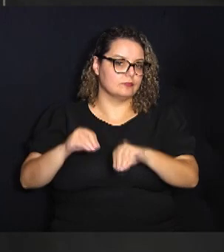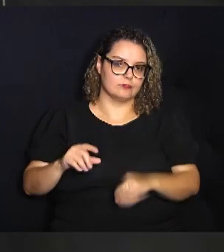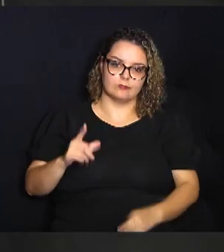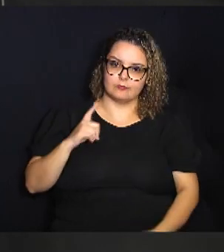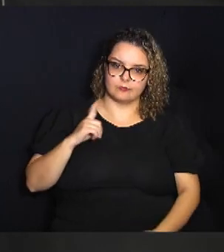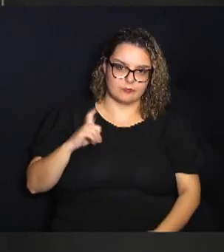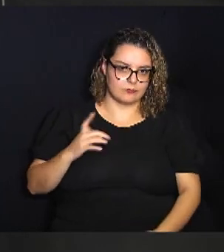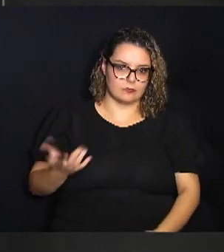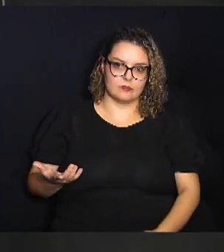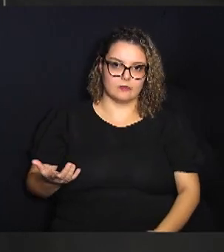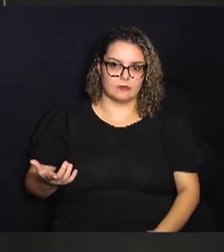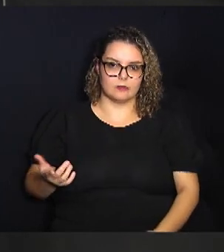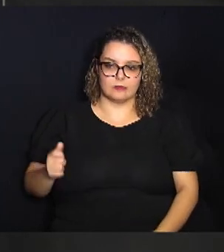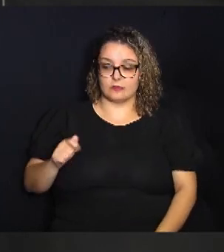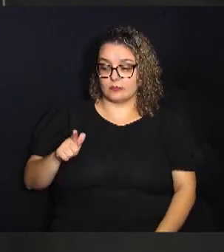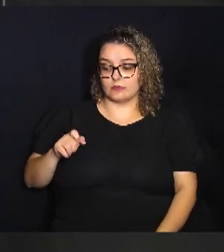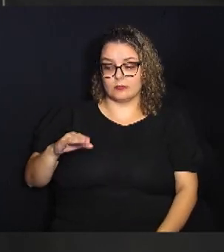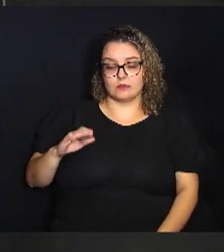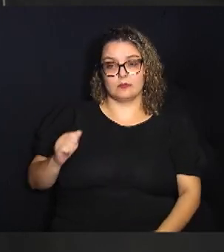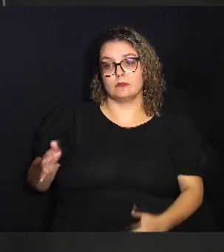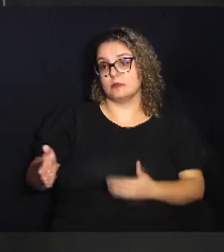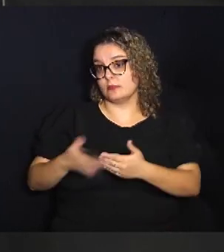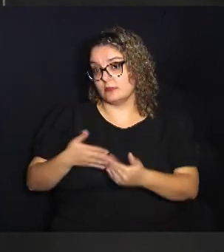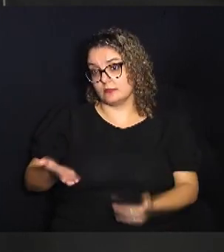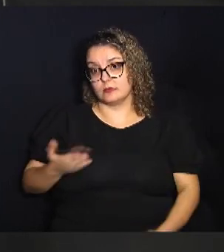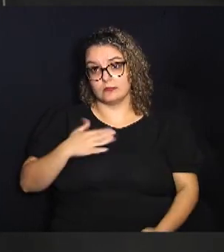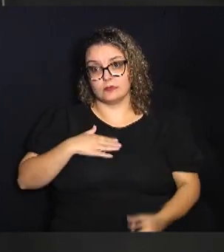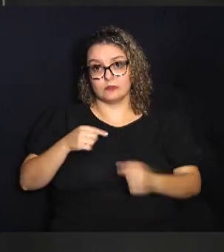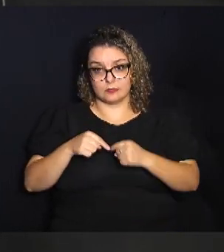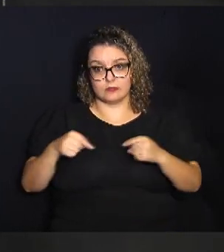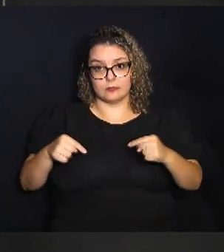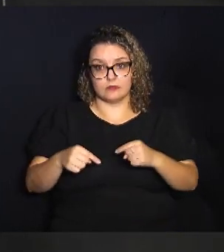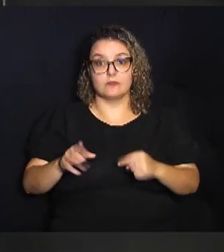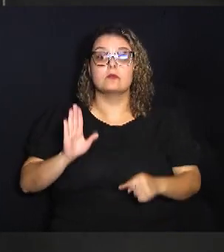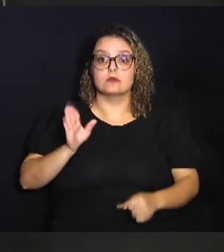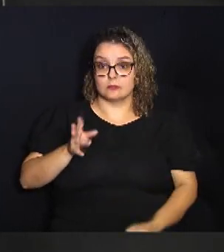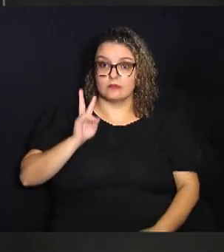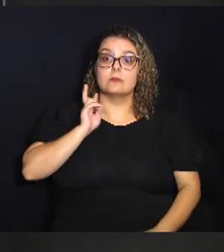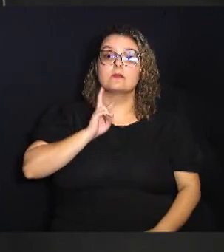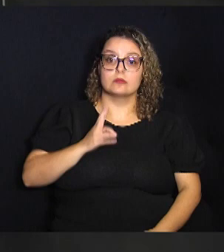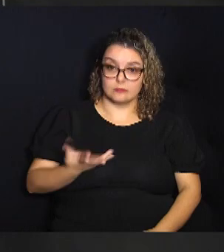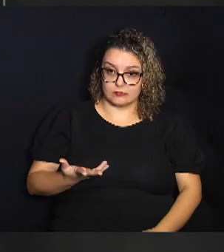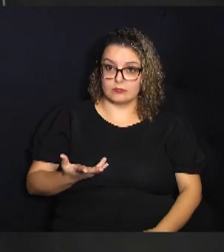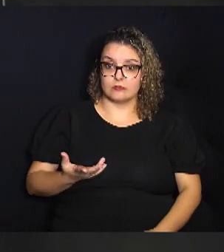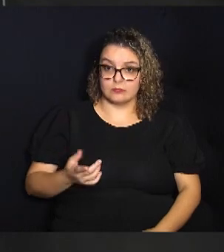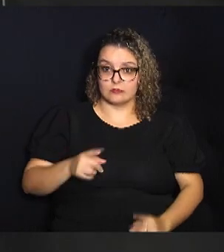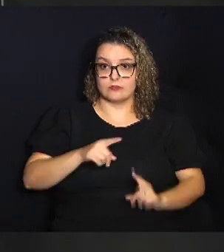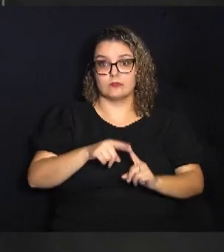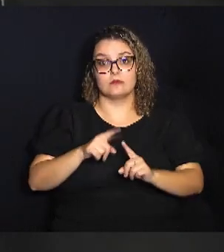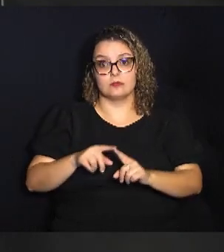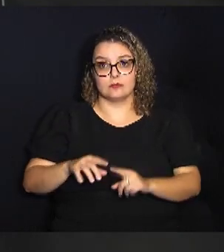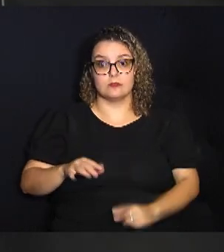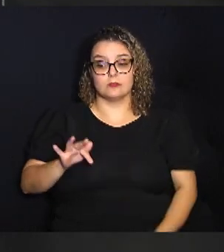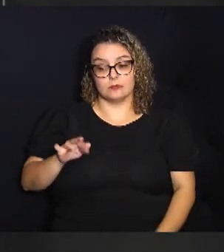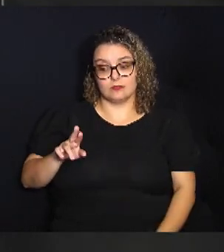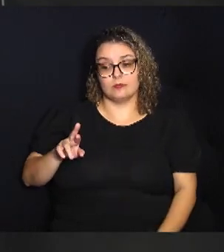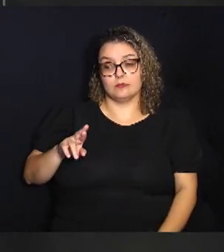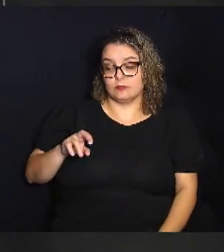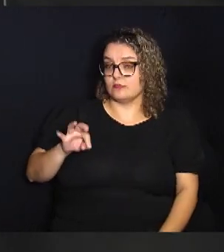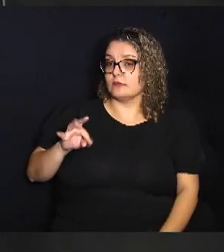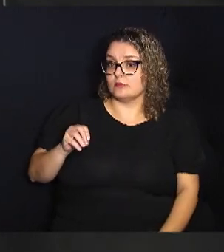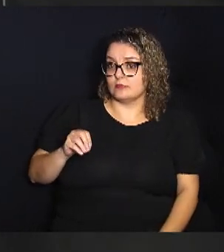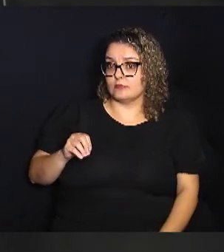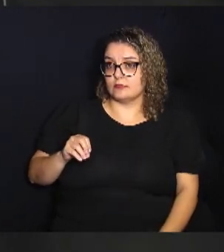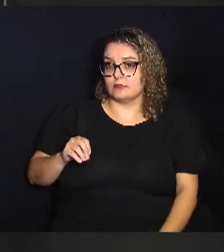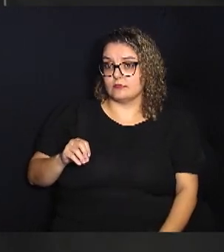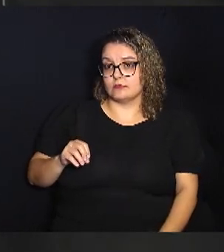Essa agência fechou lá. Certo. Eu mesmo, no meu salão, também já fui vítima desse tipo de furto. Sim. E desconheço